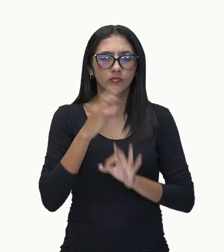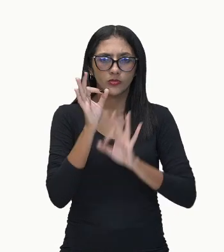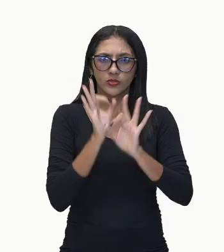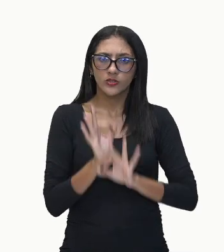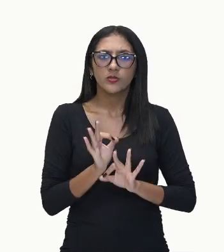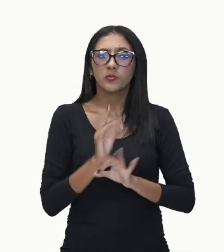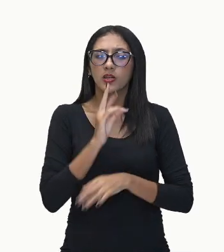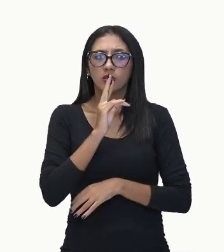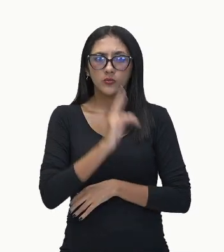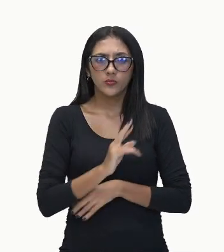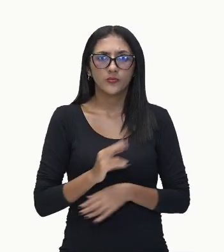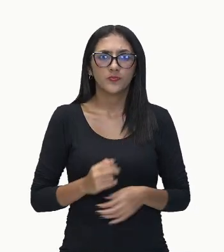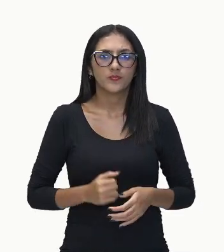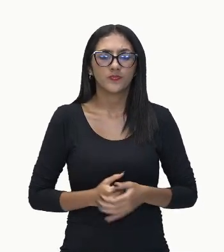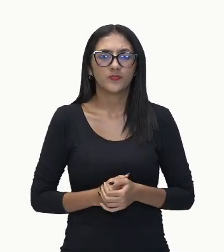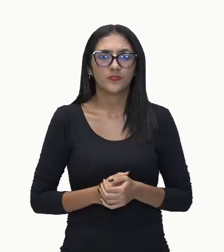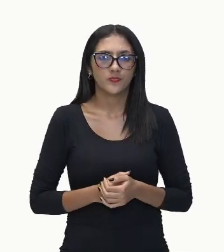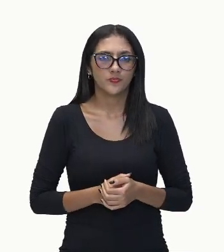nossa